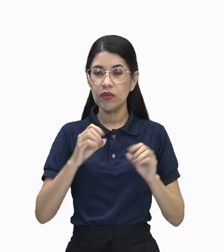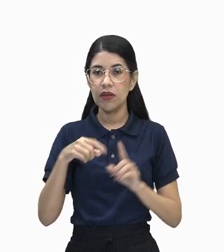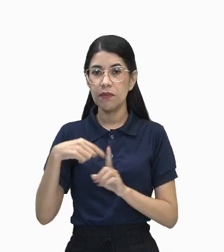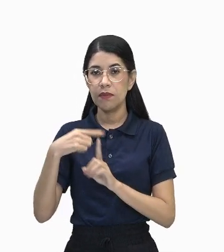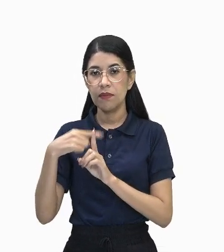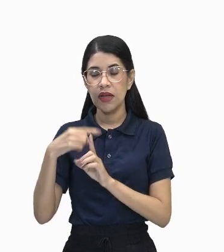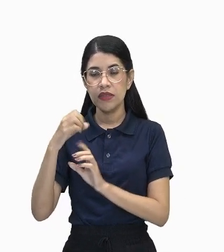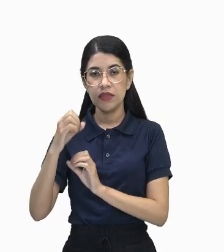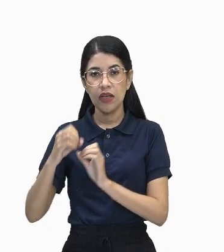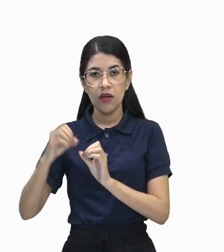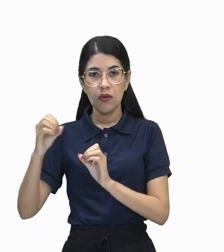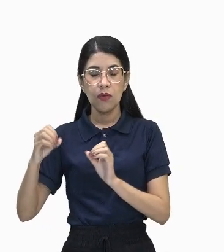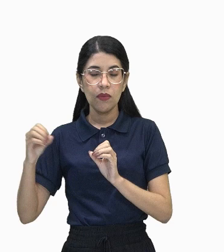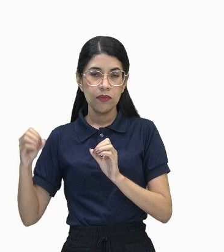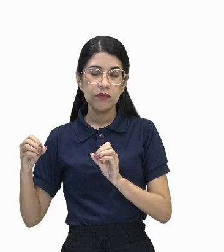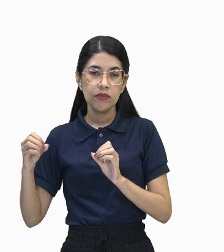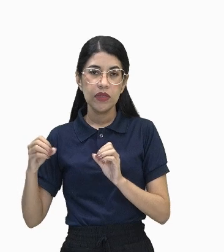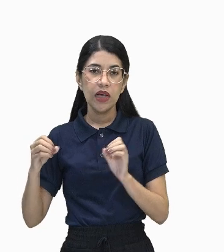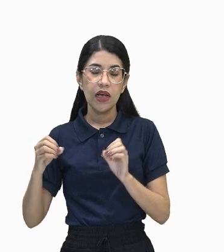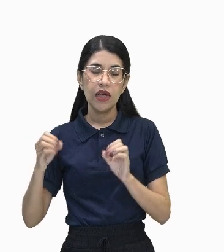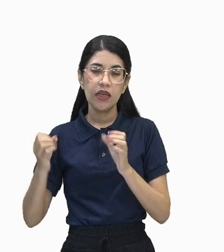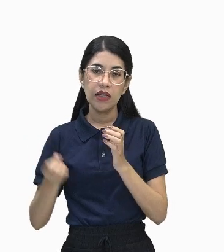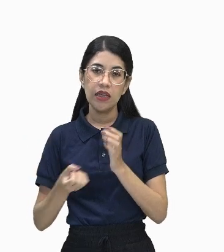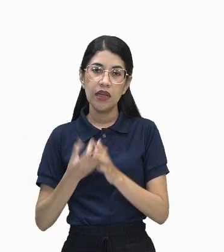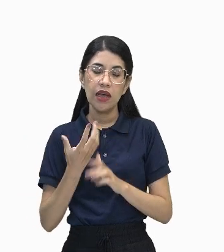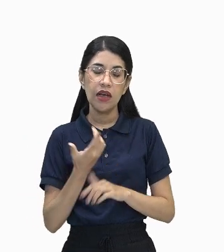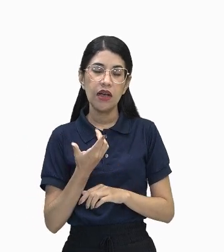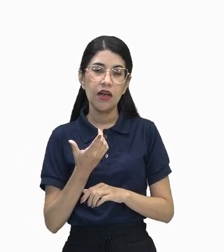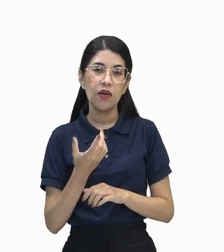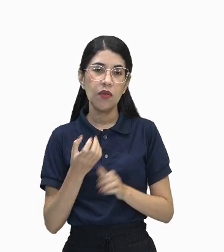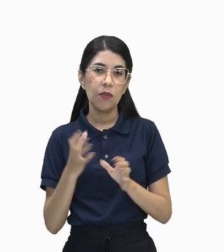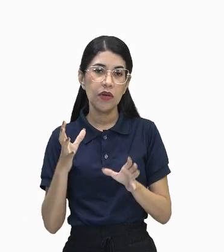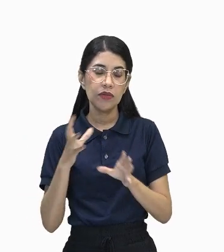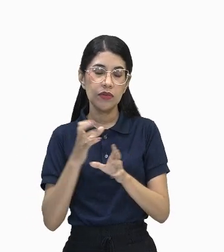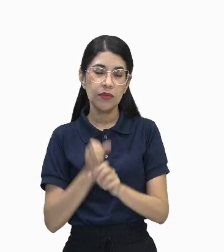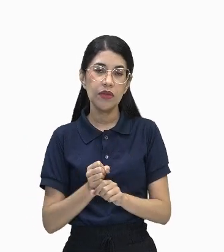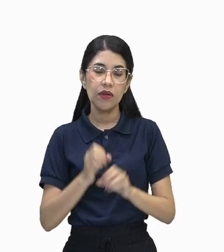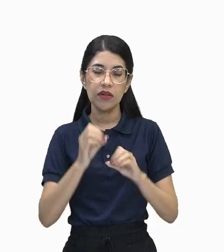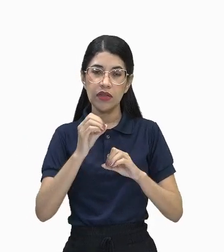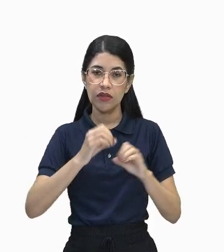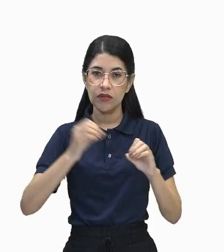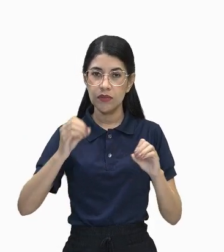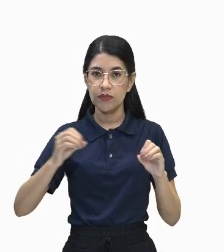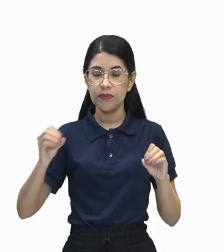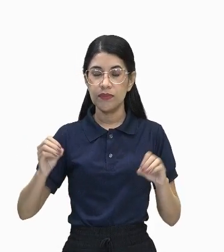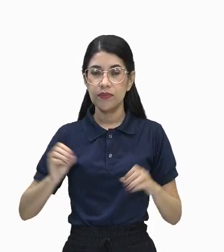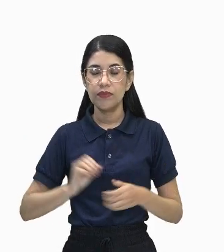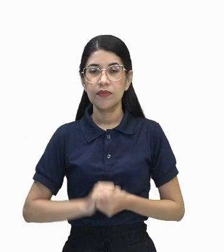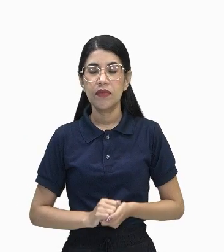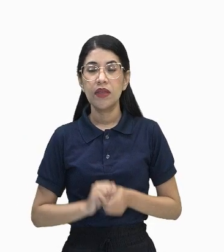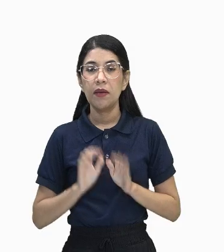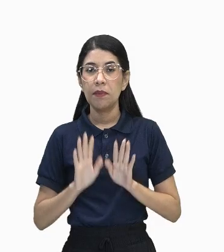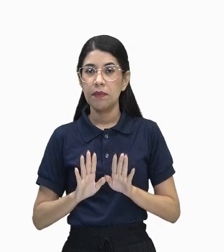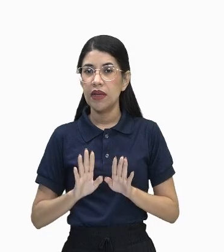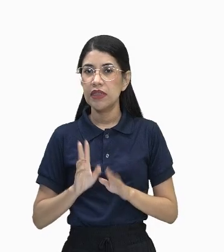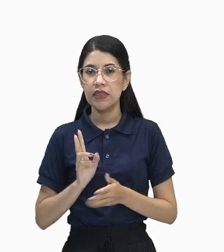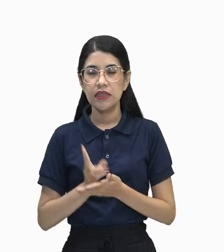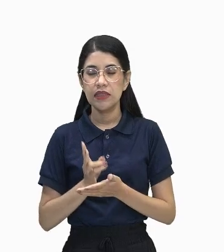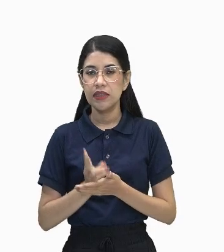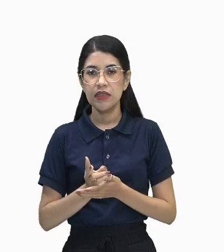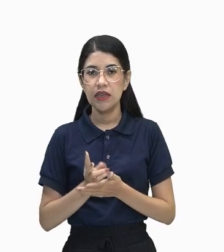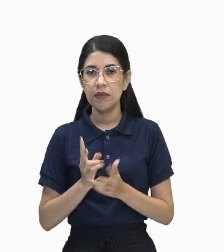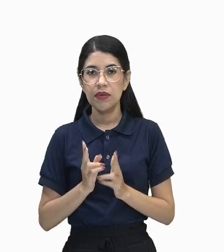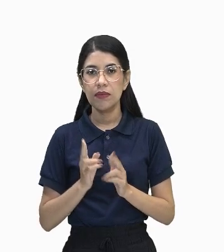encontrando e ali eu tenho as ondas se somando, né? Agora, nem sempre essa